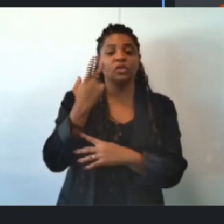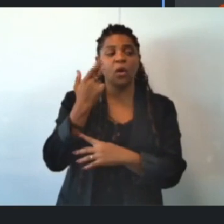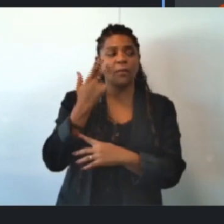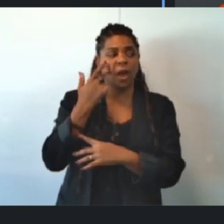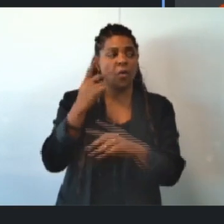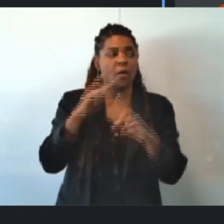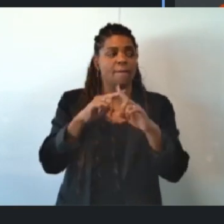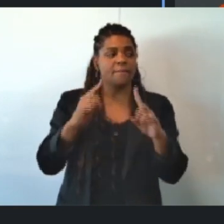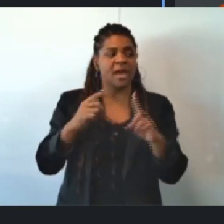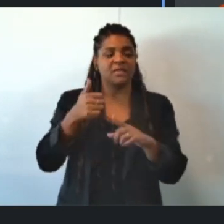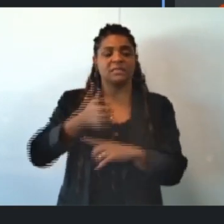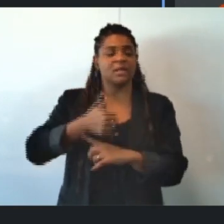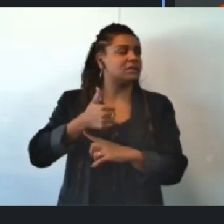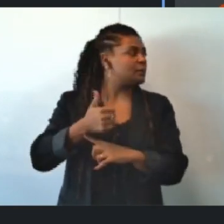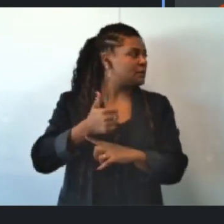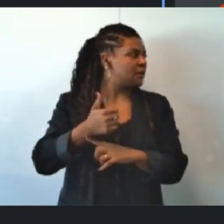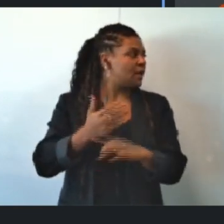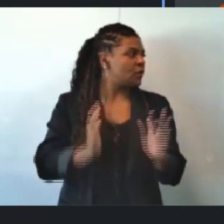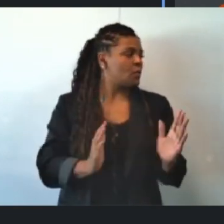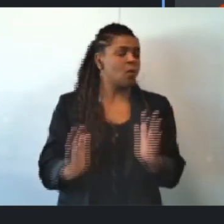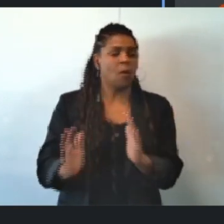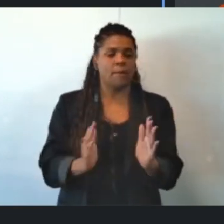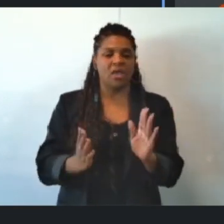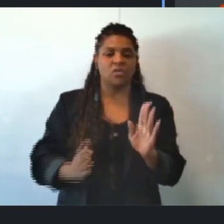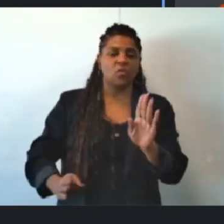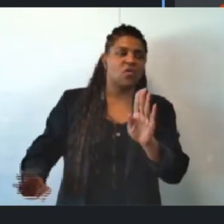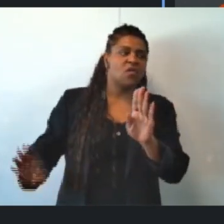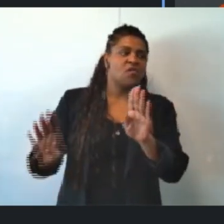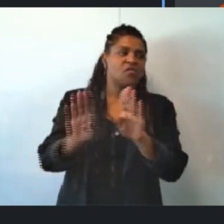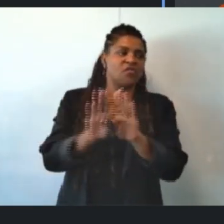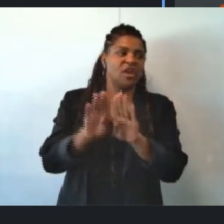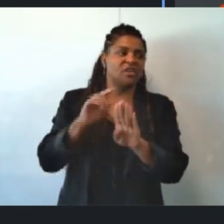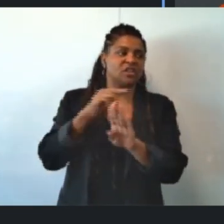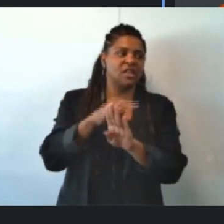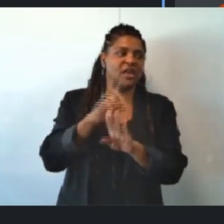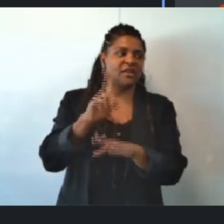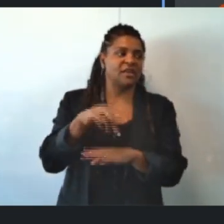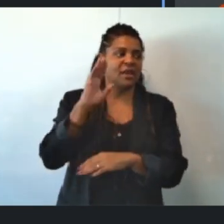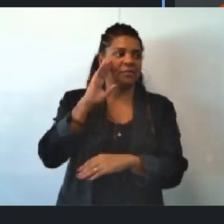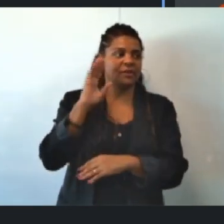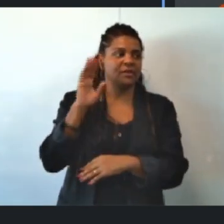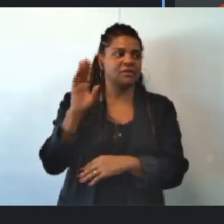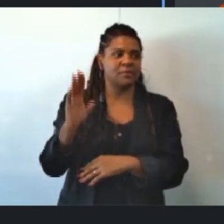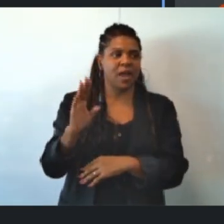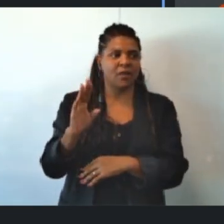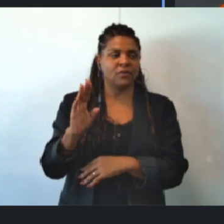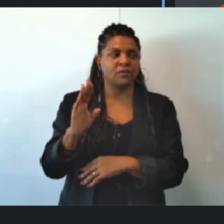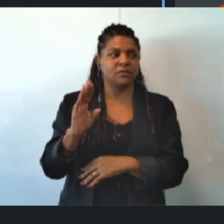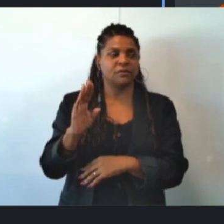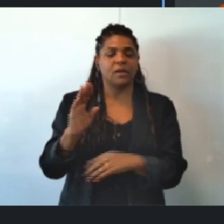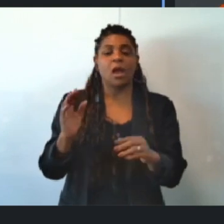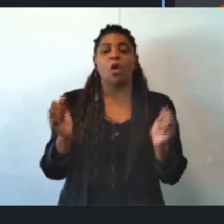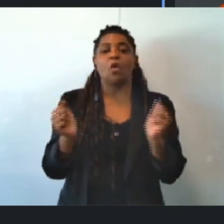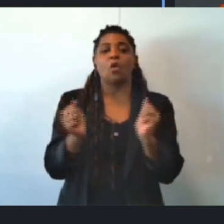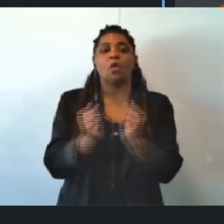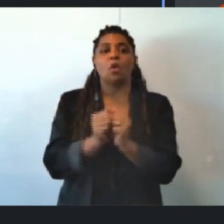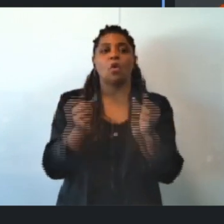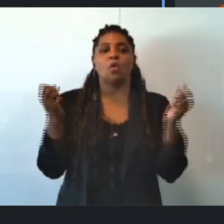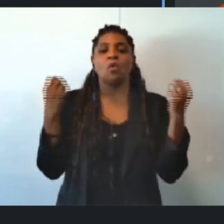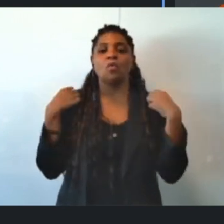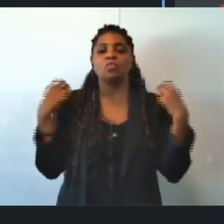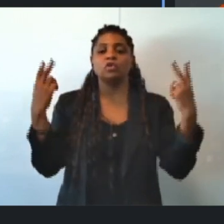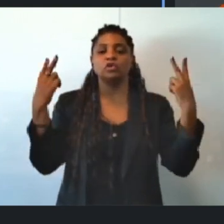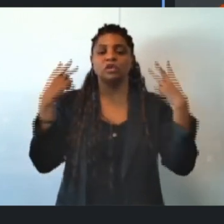nós fechamos o acesso pela Tabaiara, pela principal ali, fazendo que o motorista fosse até a Francisco